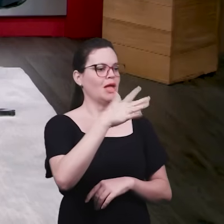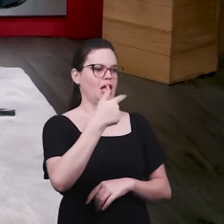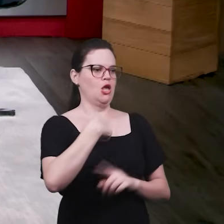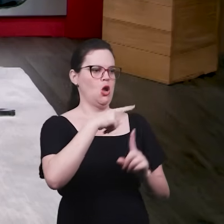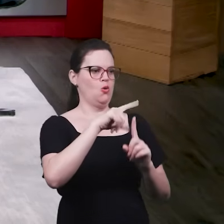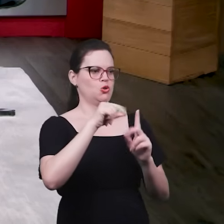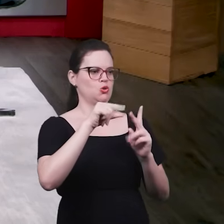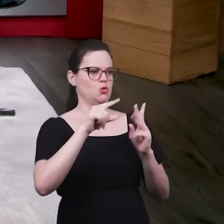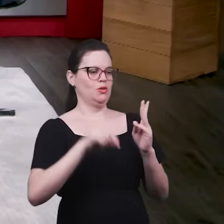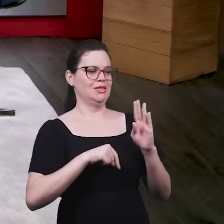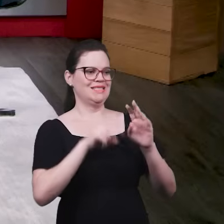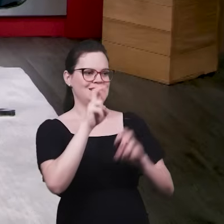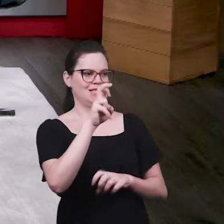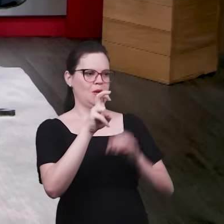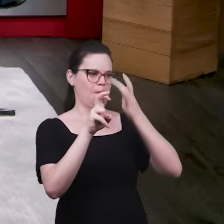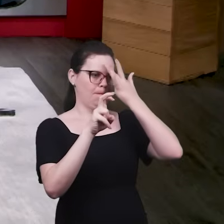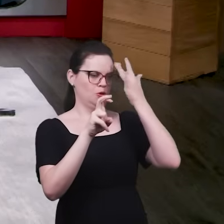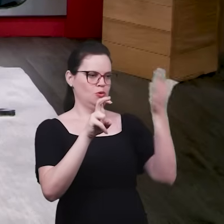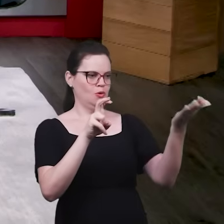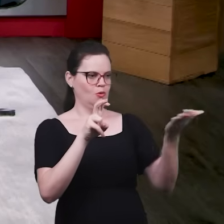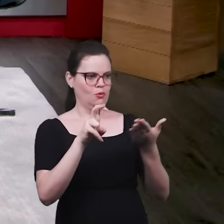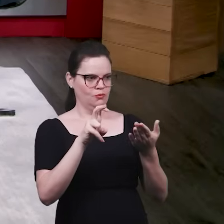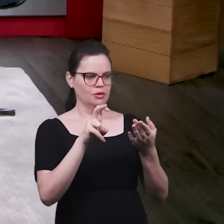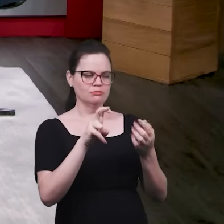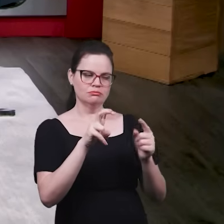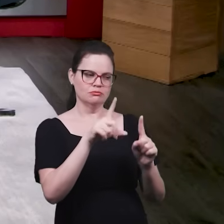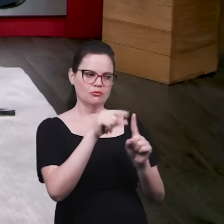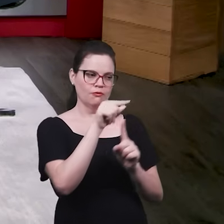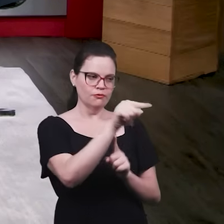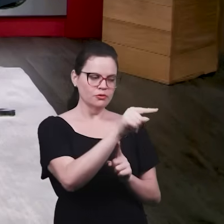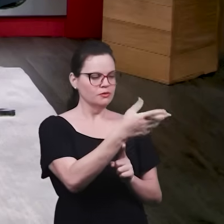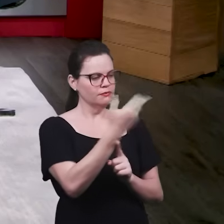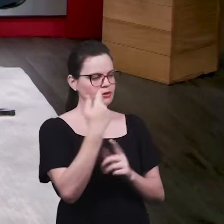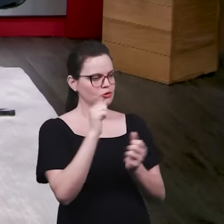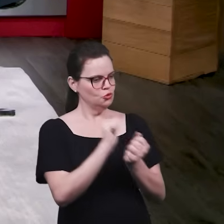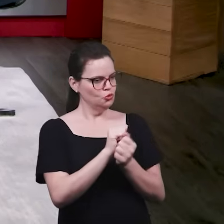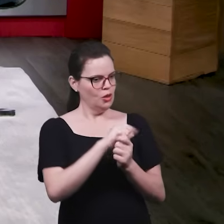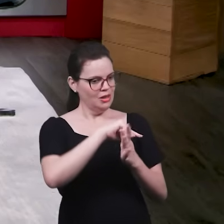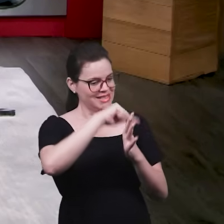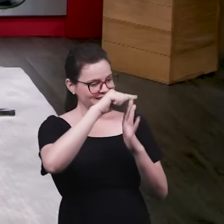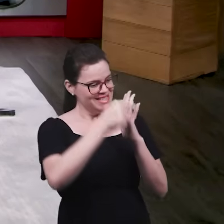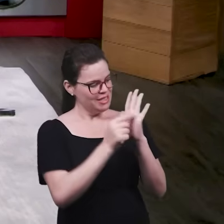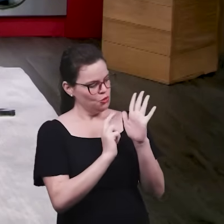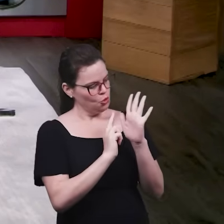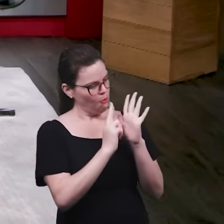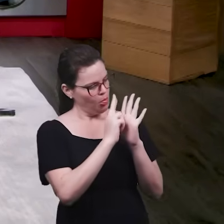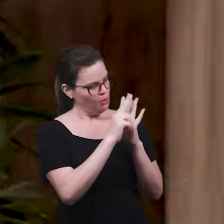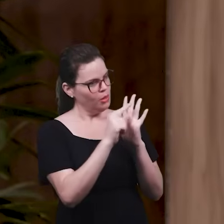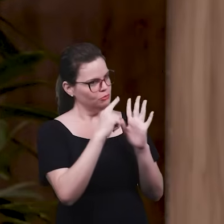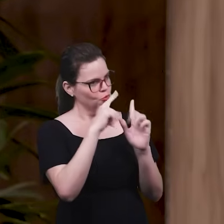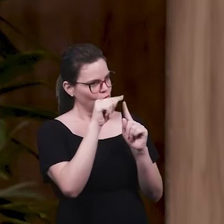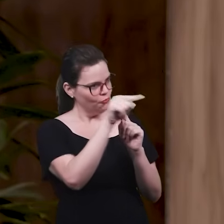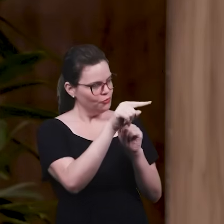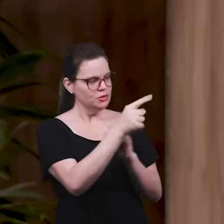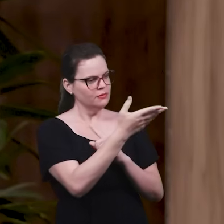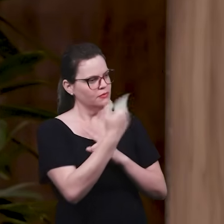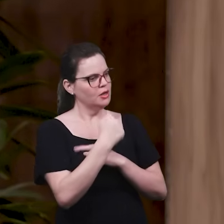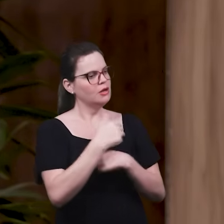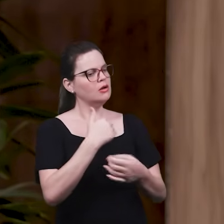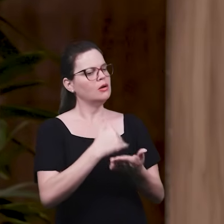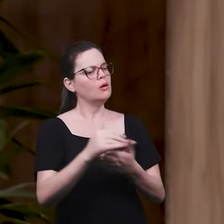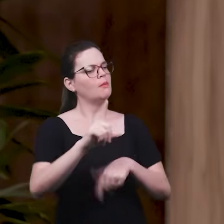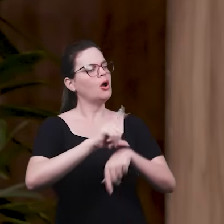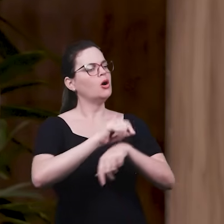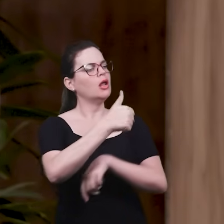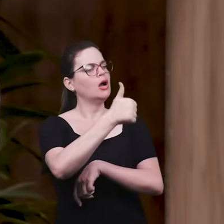uma dessas 5 é você. Eu gostaria muito que você participasse do evento conosco. Vai começar domingo às 11 horas na